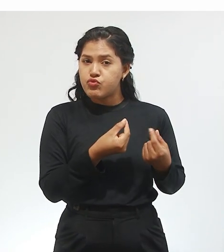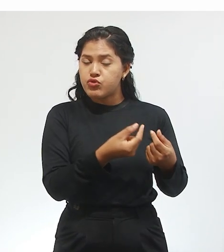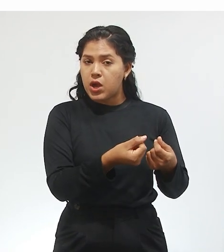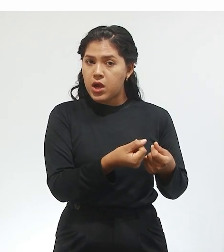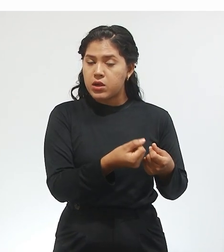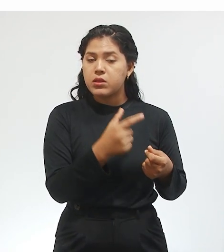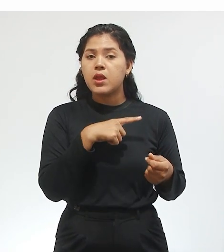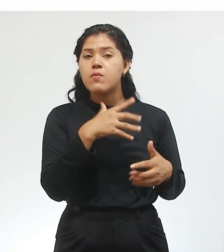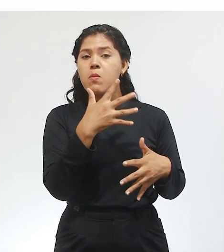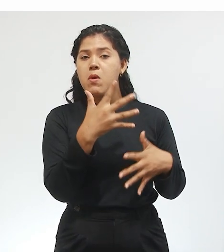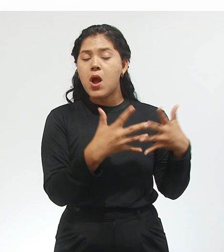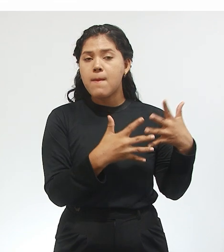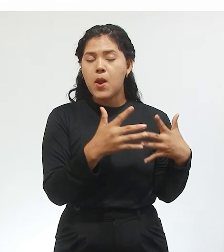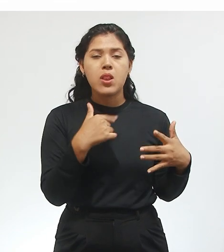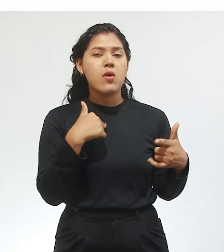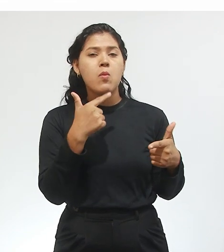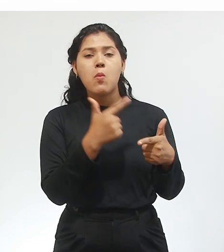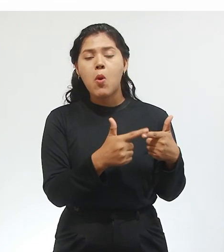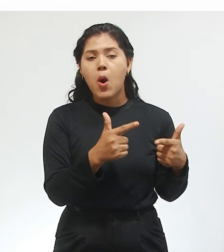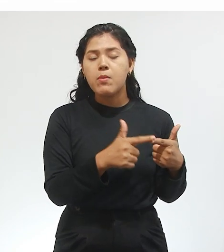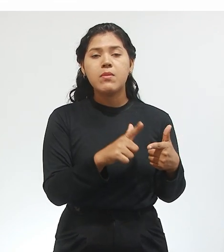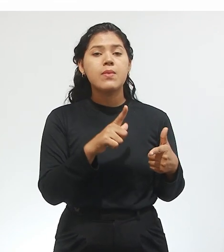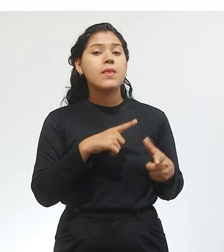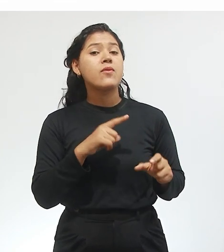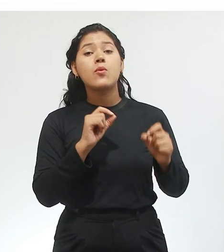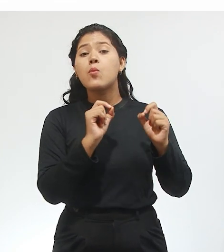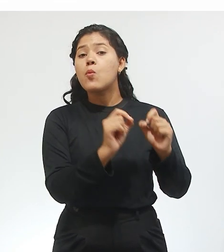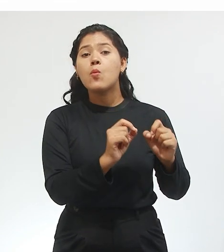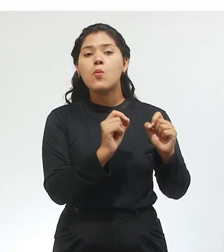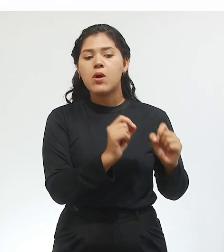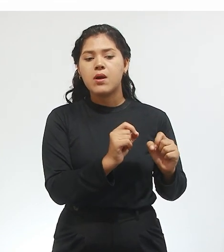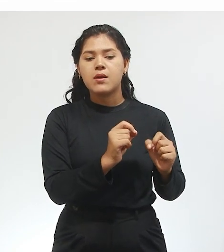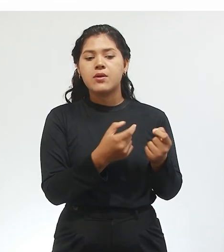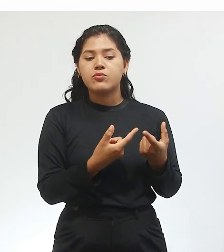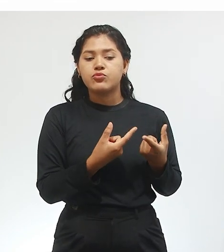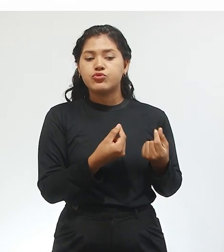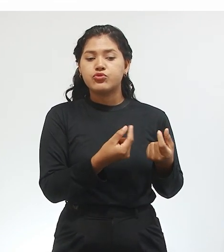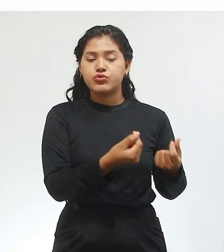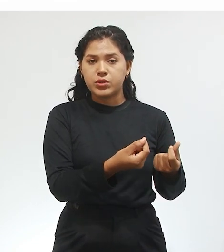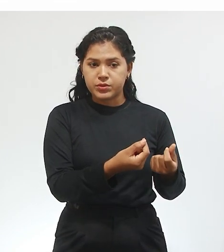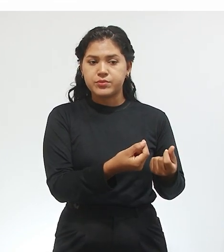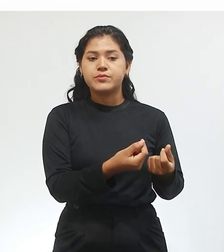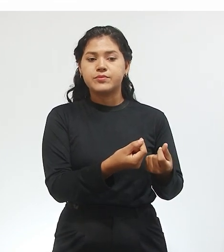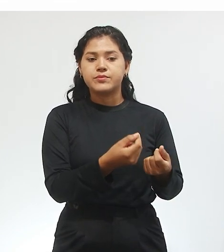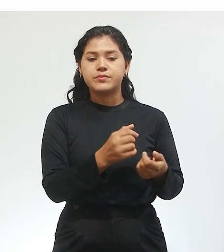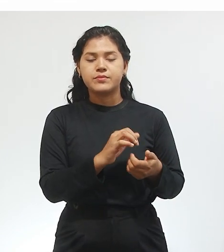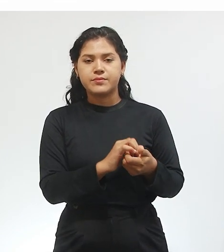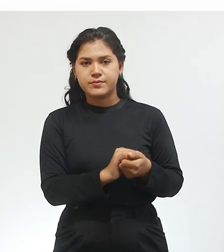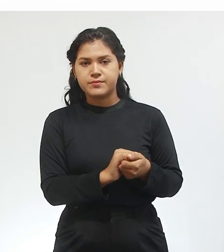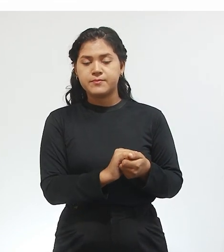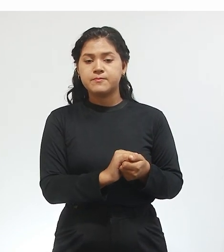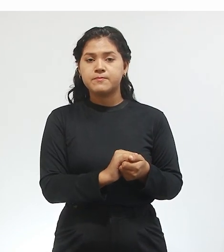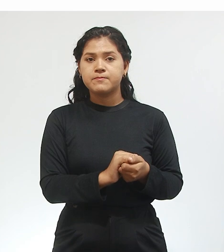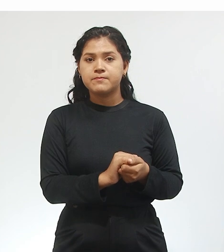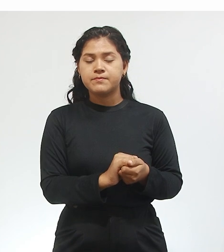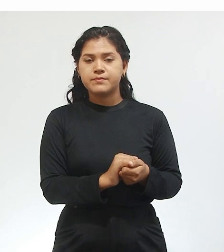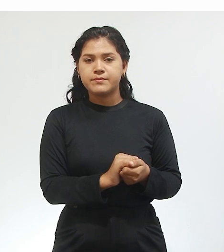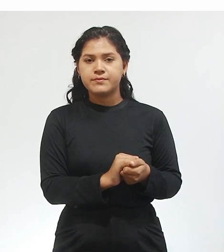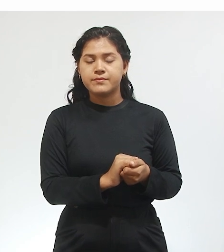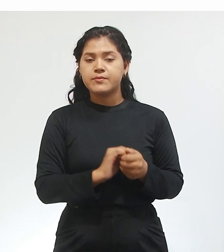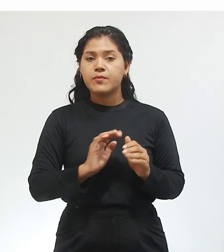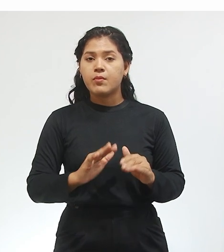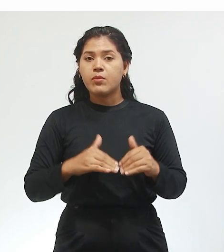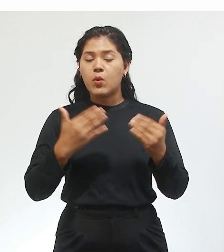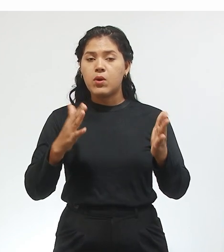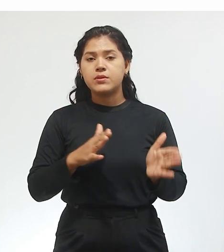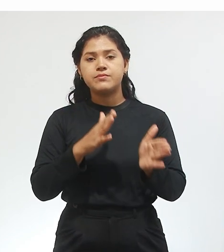tá, teve alteração aqui na conta contábil. Quando informarmos o